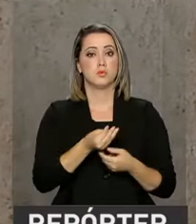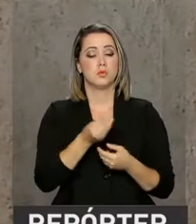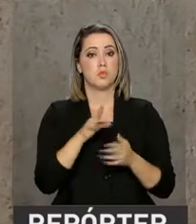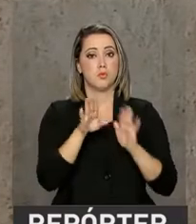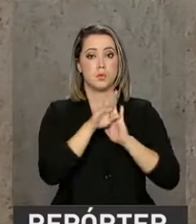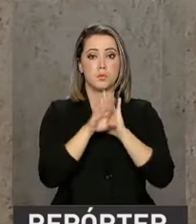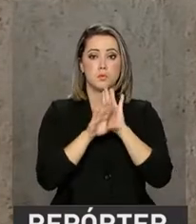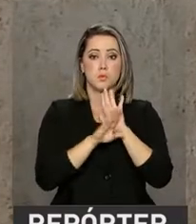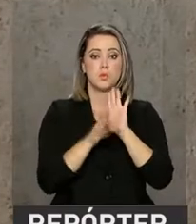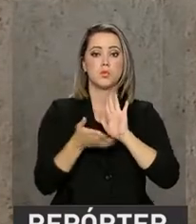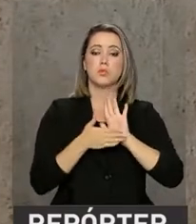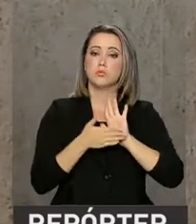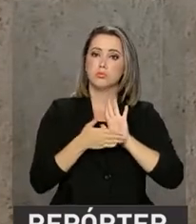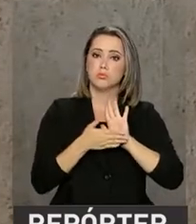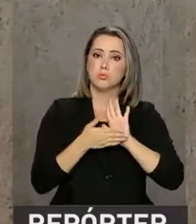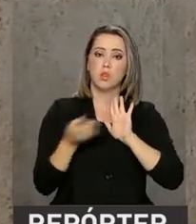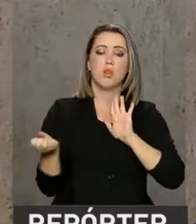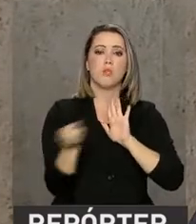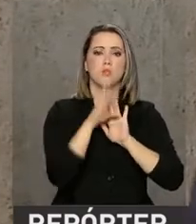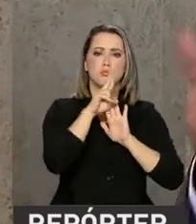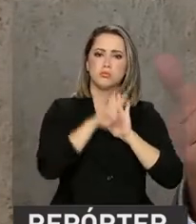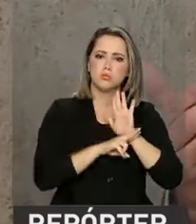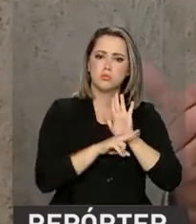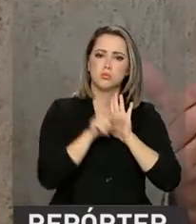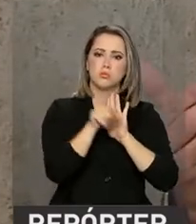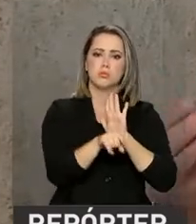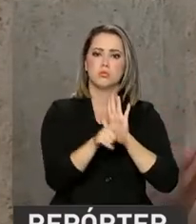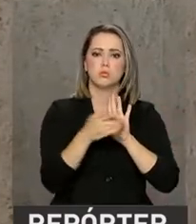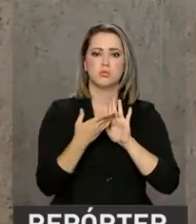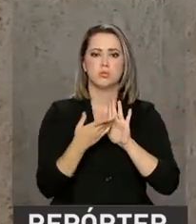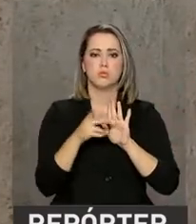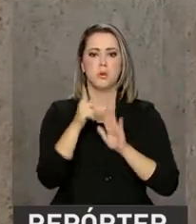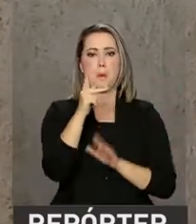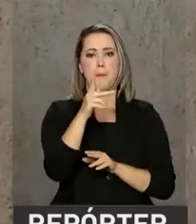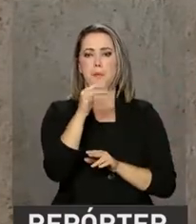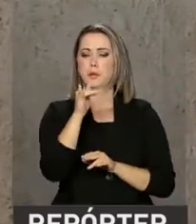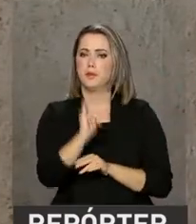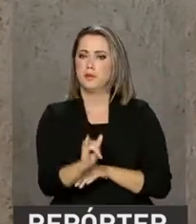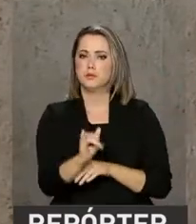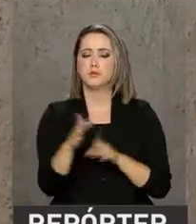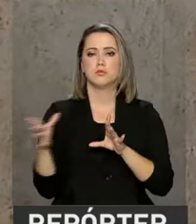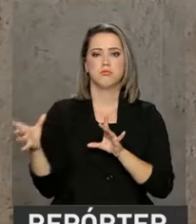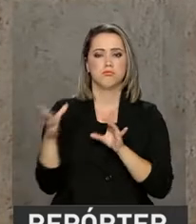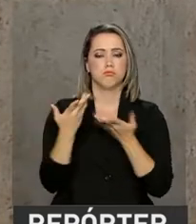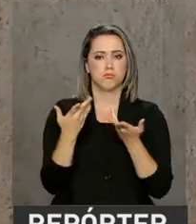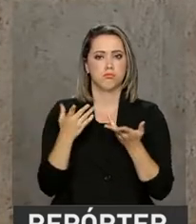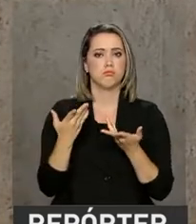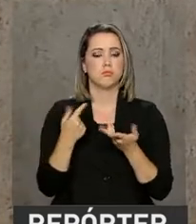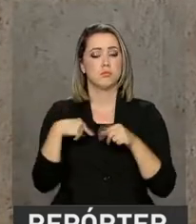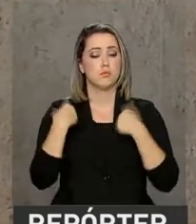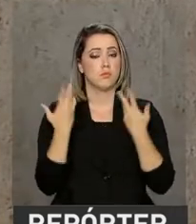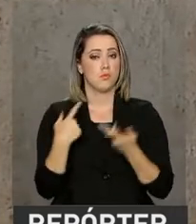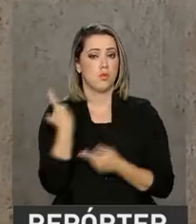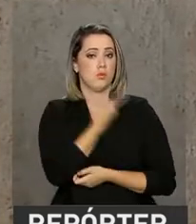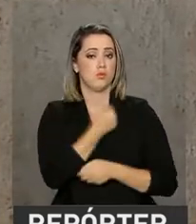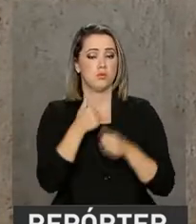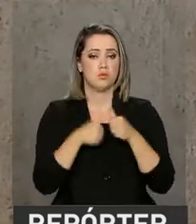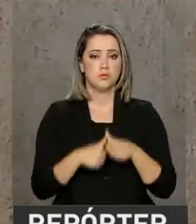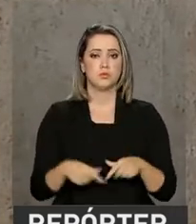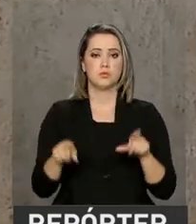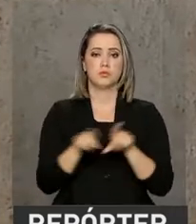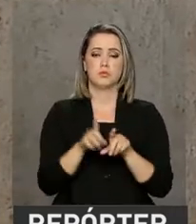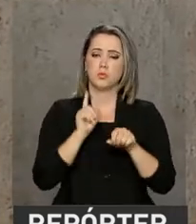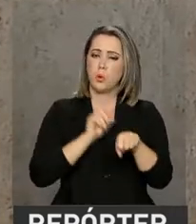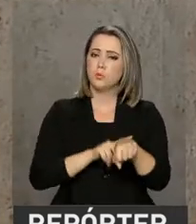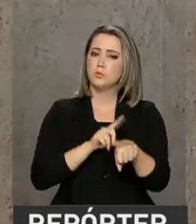apresentados a nova modelagem da ppp é do pt e por meio de parcerias e investimento então nós estamos num